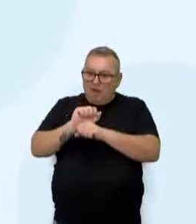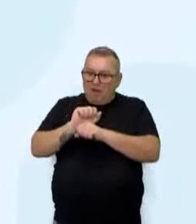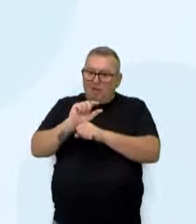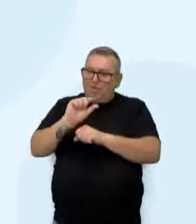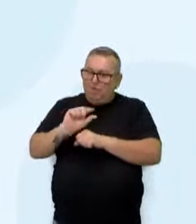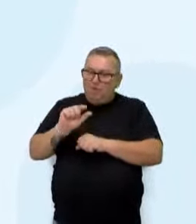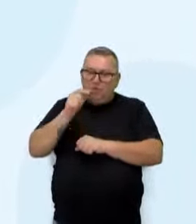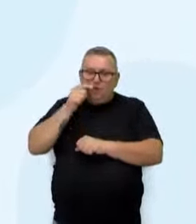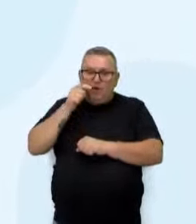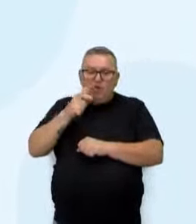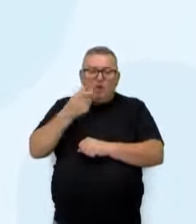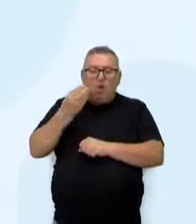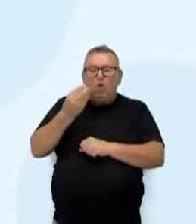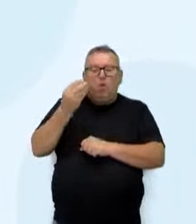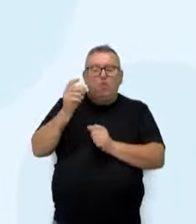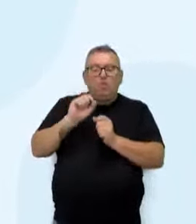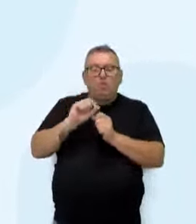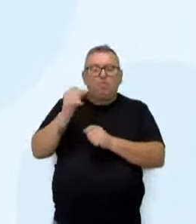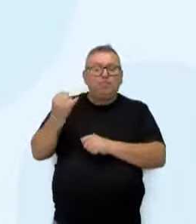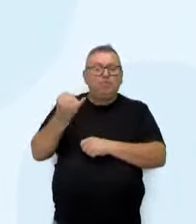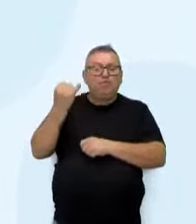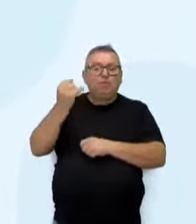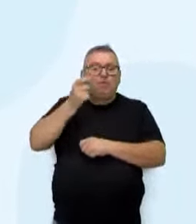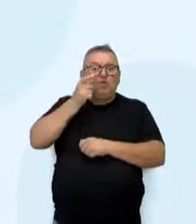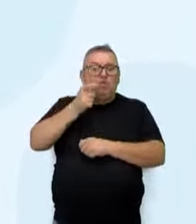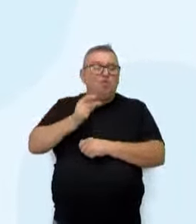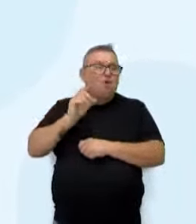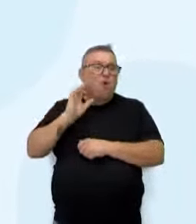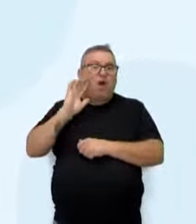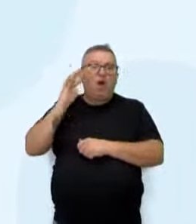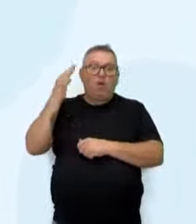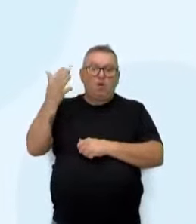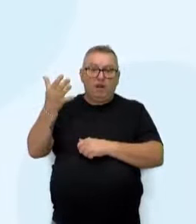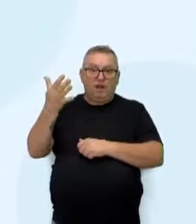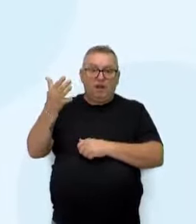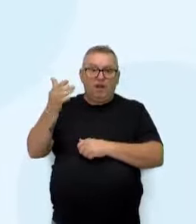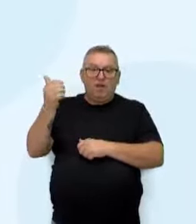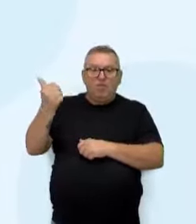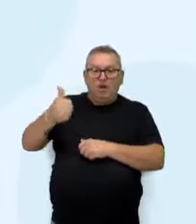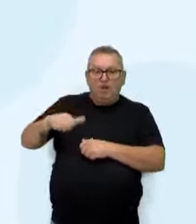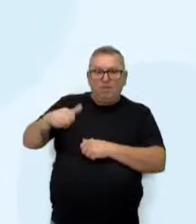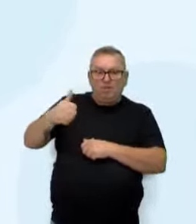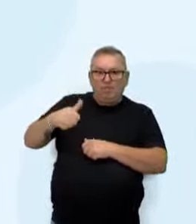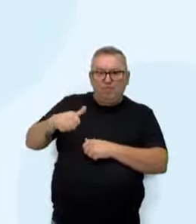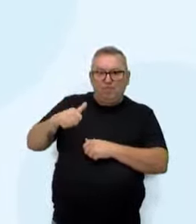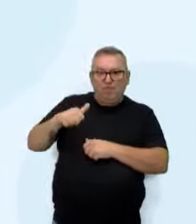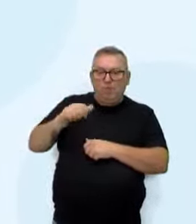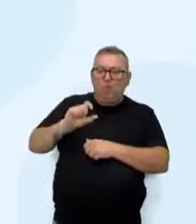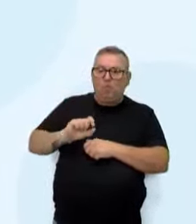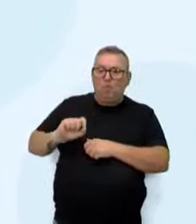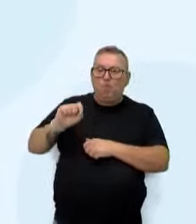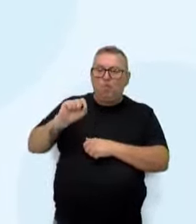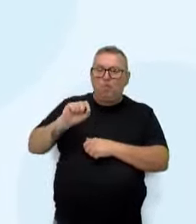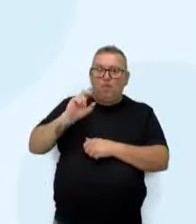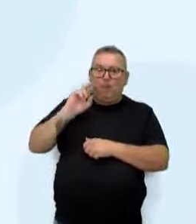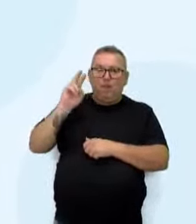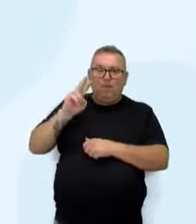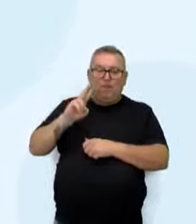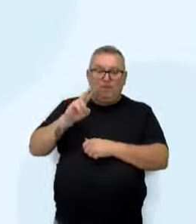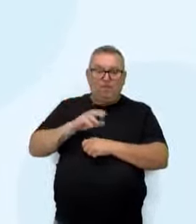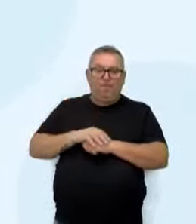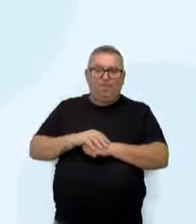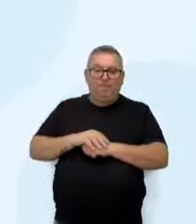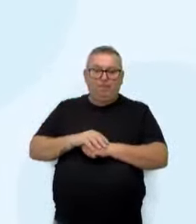para olhar como essa trajetória está acontecendo. É aquela avaliação para o resultado, né?